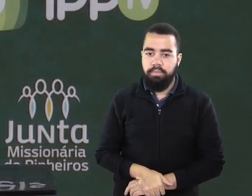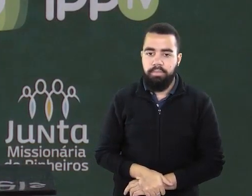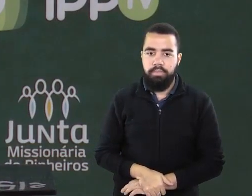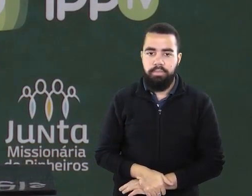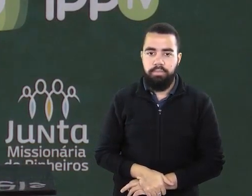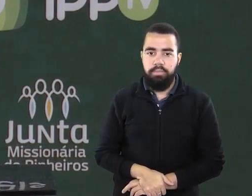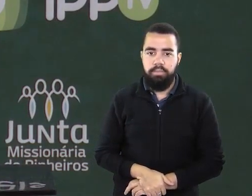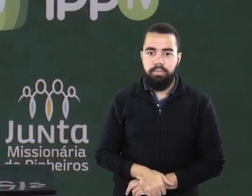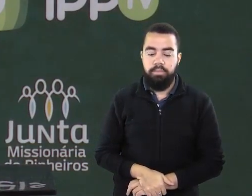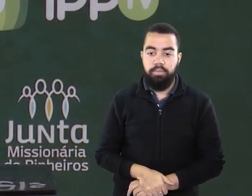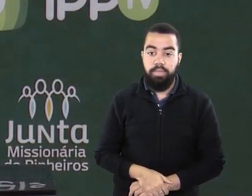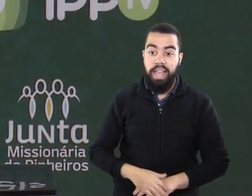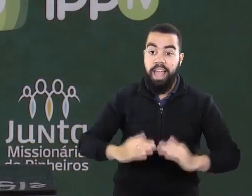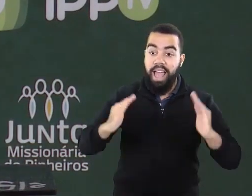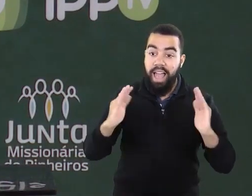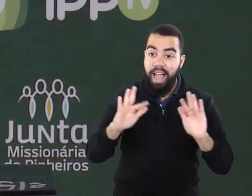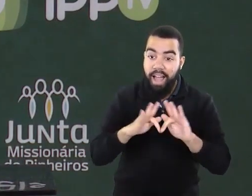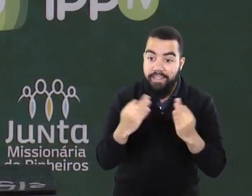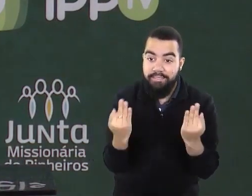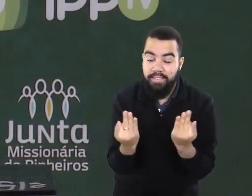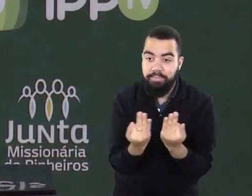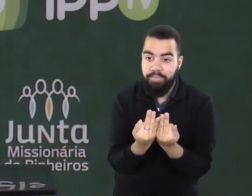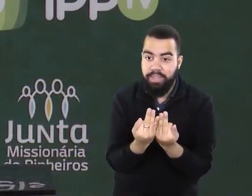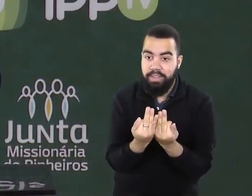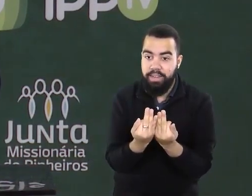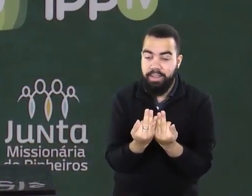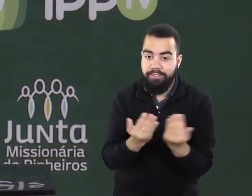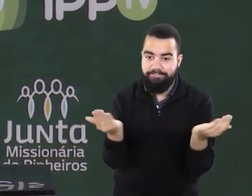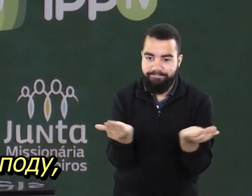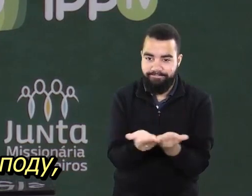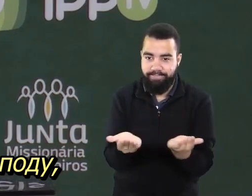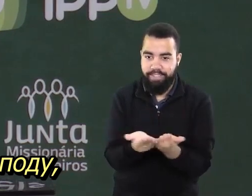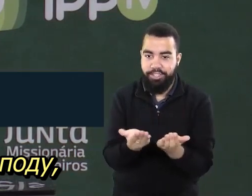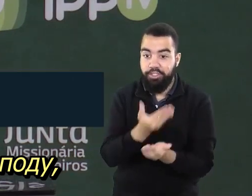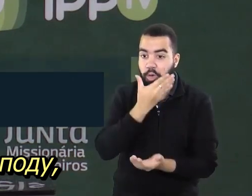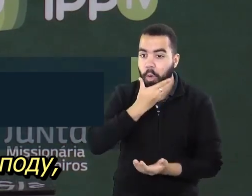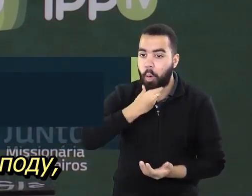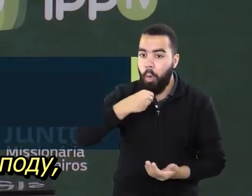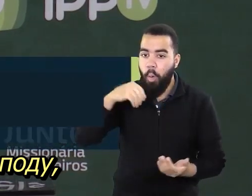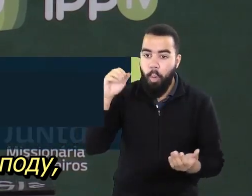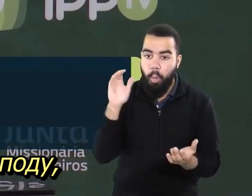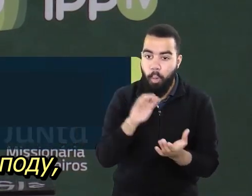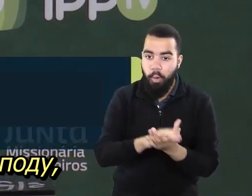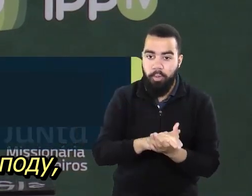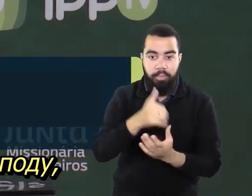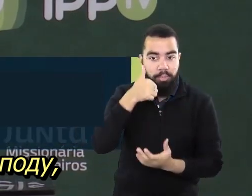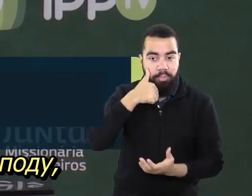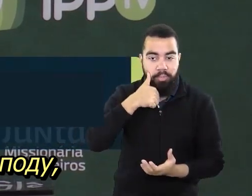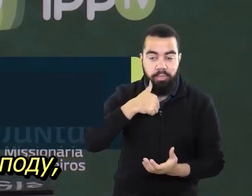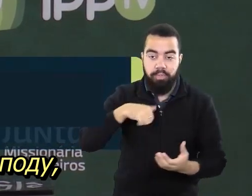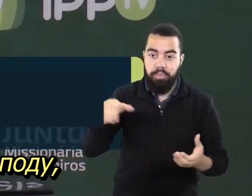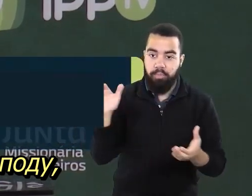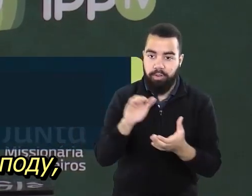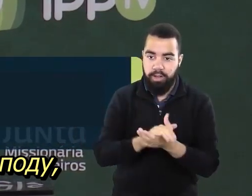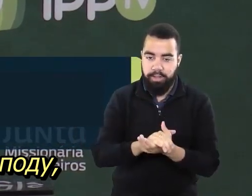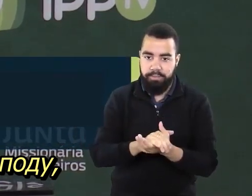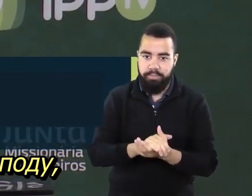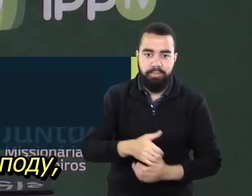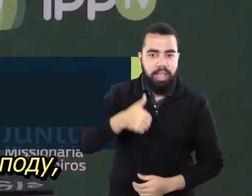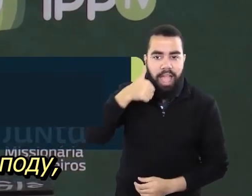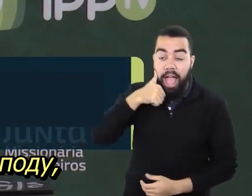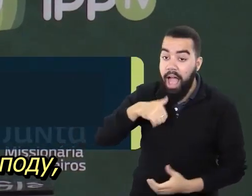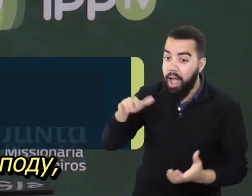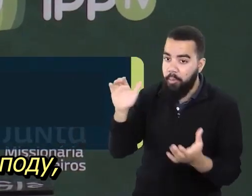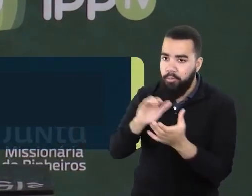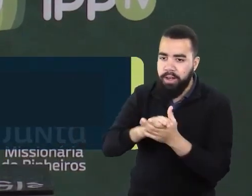O lar cristão, marido e mulher. As mulheres sejam submissas ao seu próprio marido como